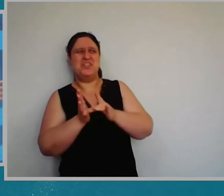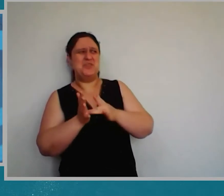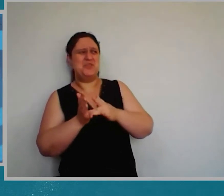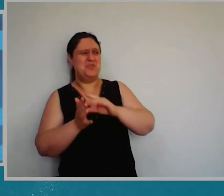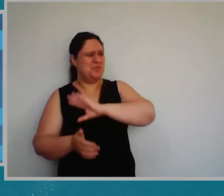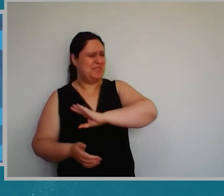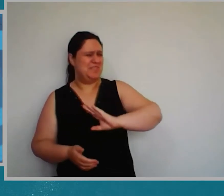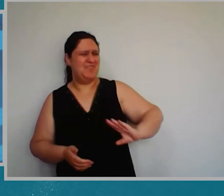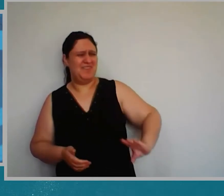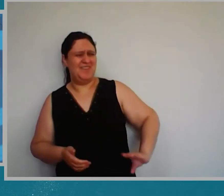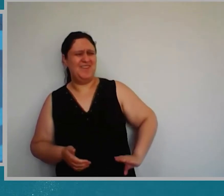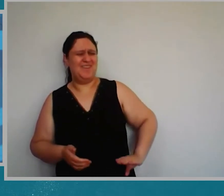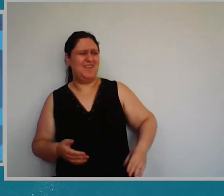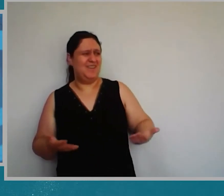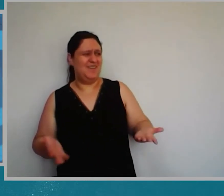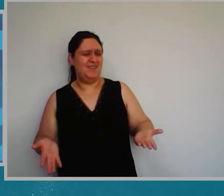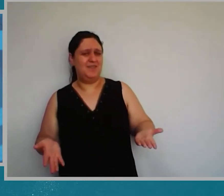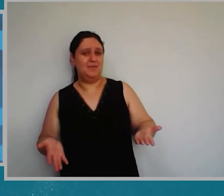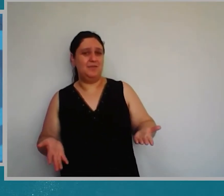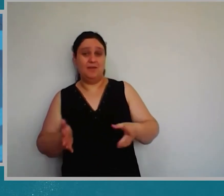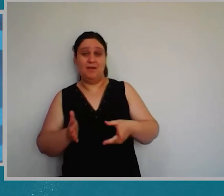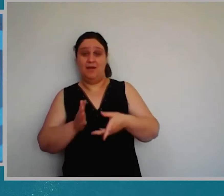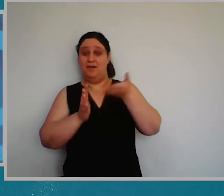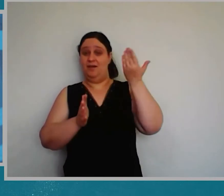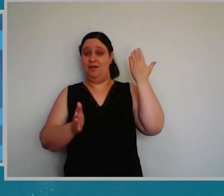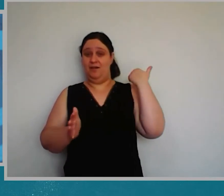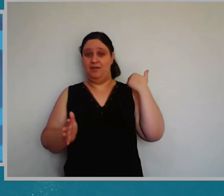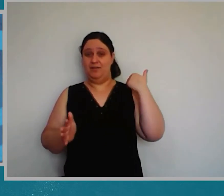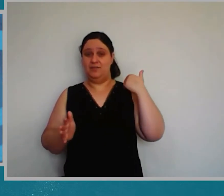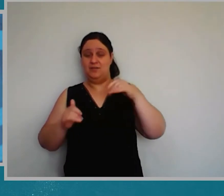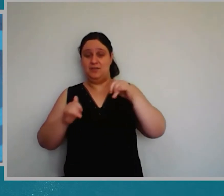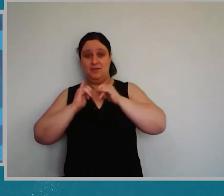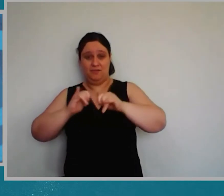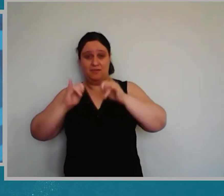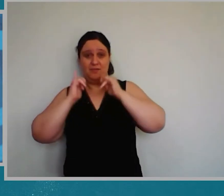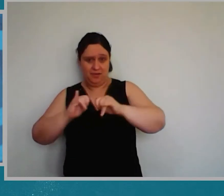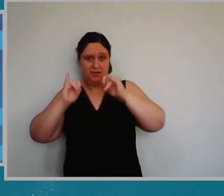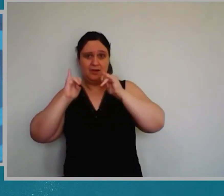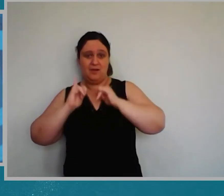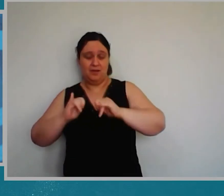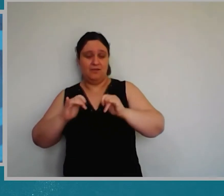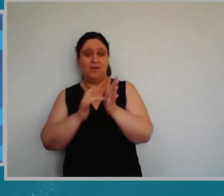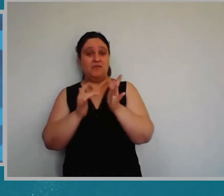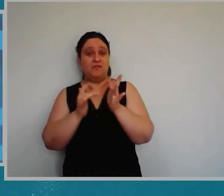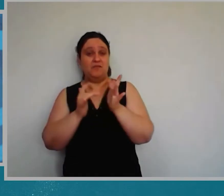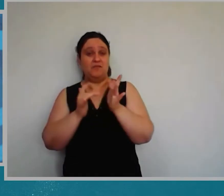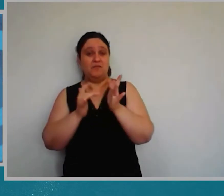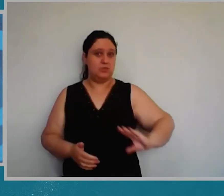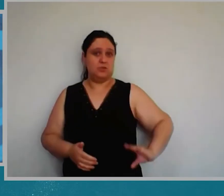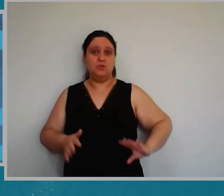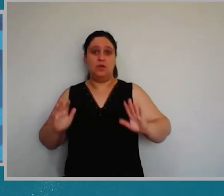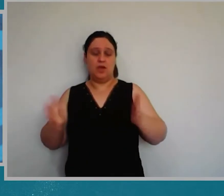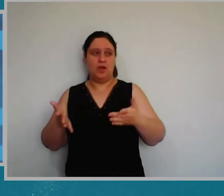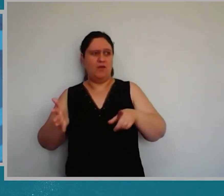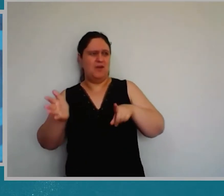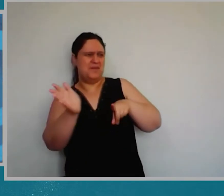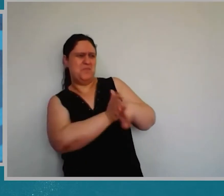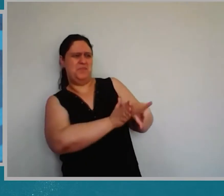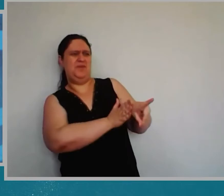e agora está dizendo: és tu aquele que havia de vir? Ou esperamos outro? Versículo 4, e Jesus